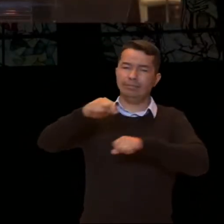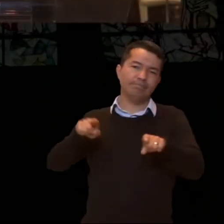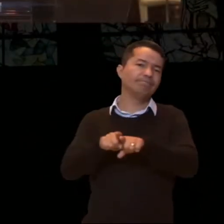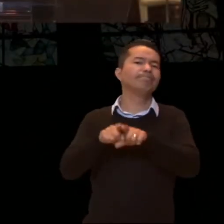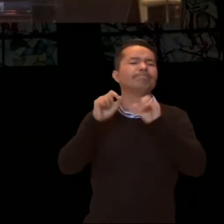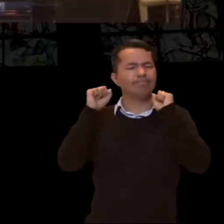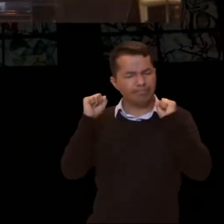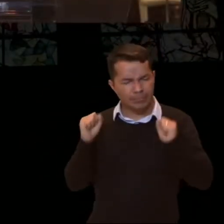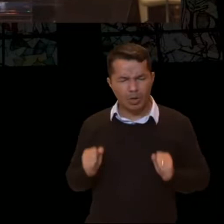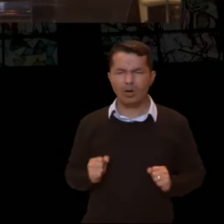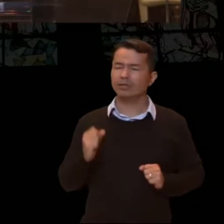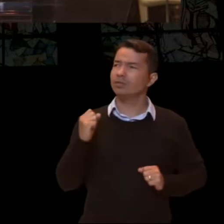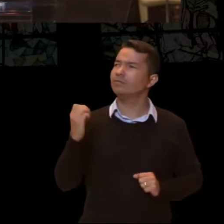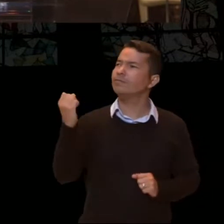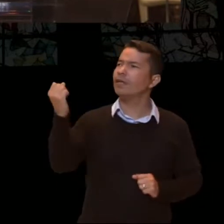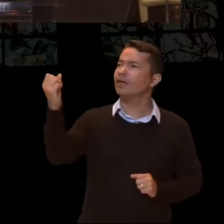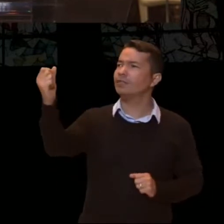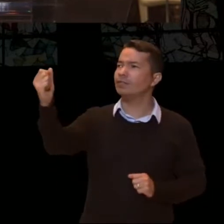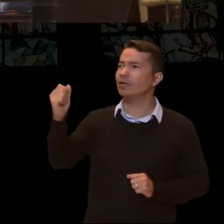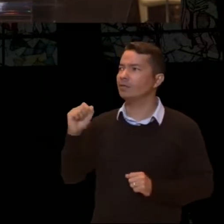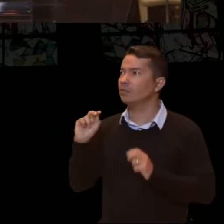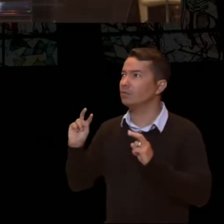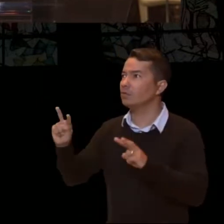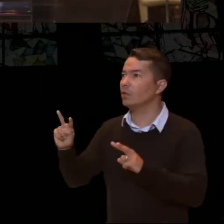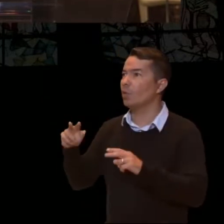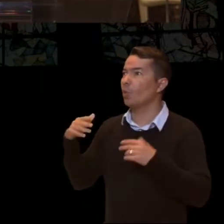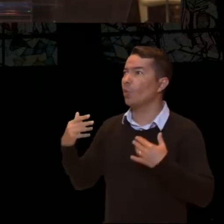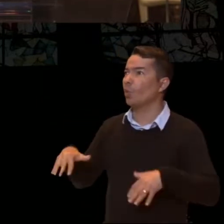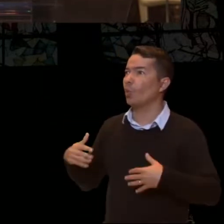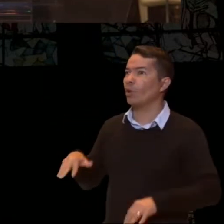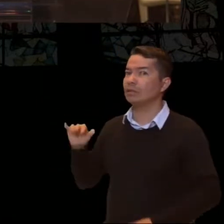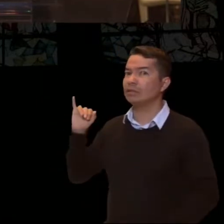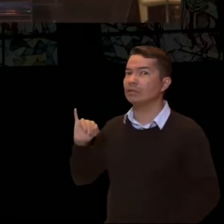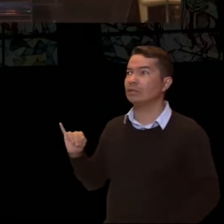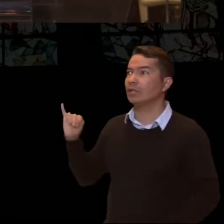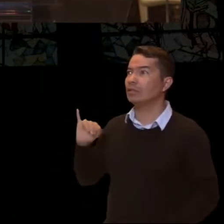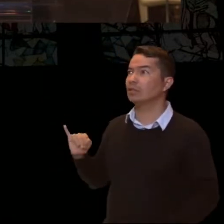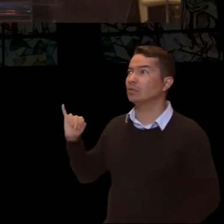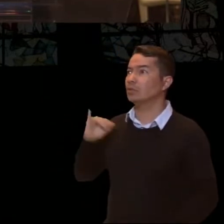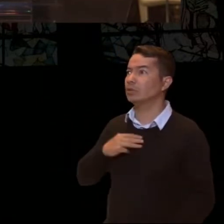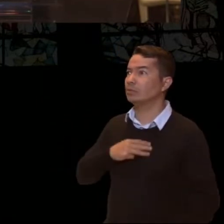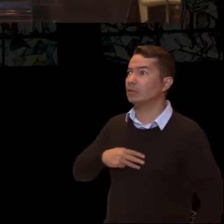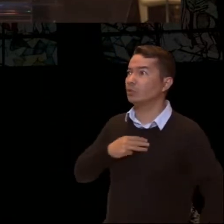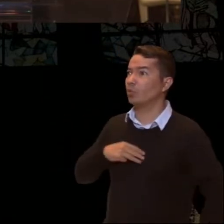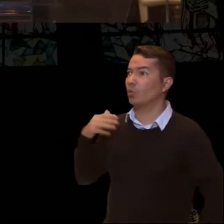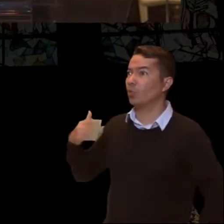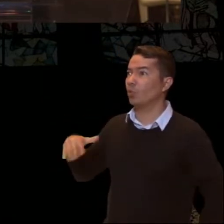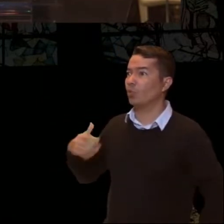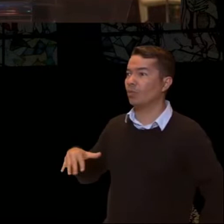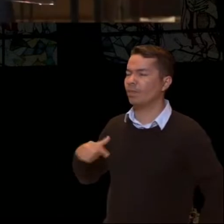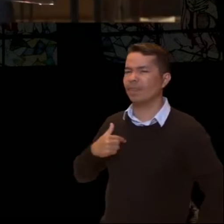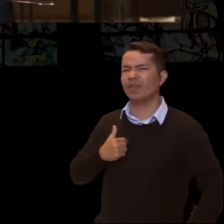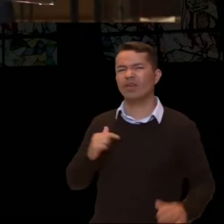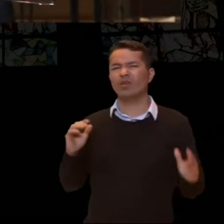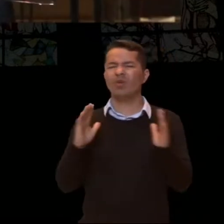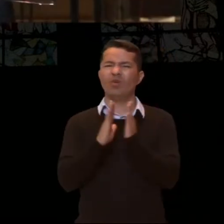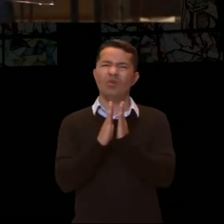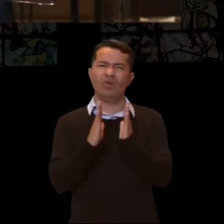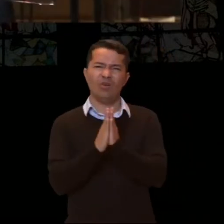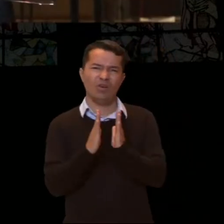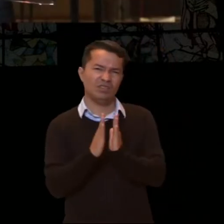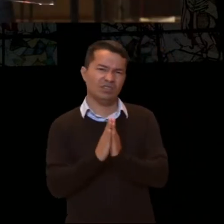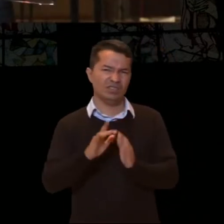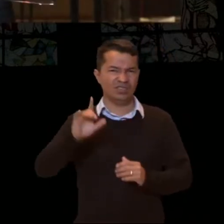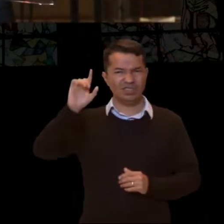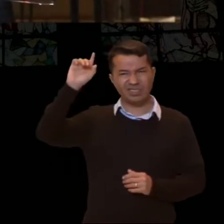pessoa possa ter contato com missões internacionais também. E eu estou orando a Deus para que Deus levante homens